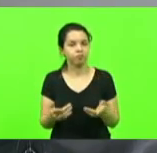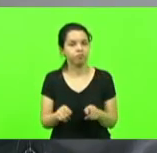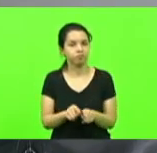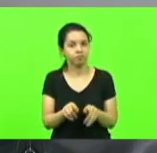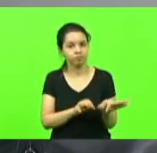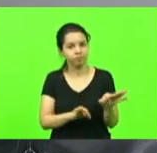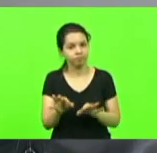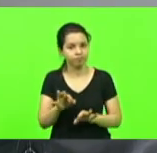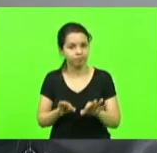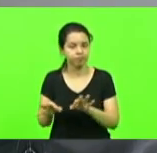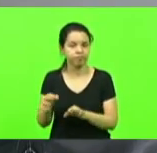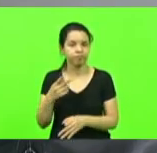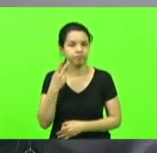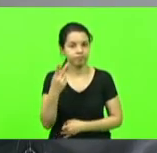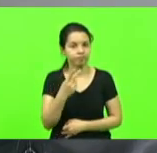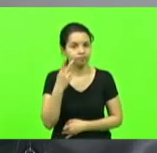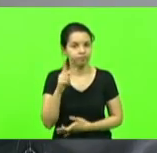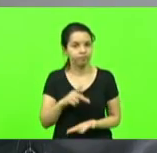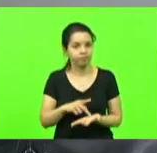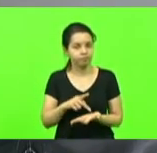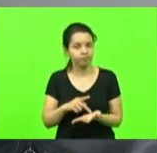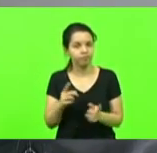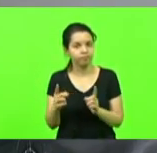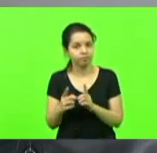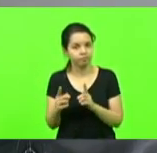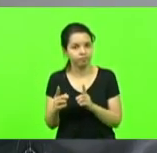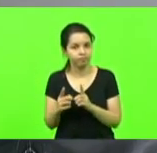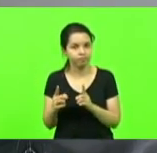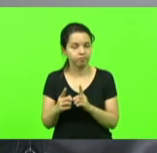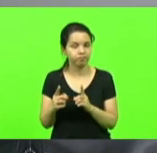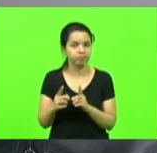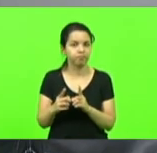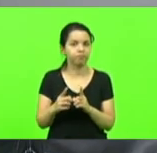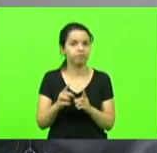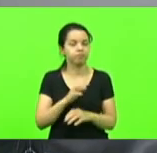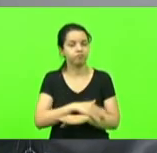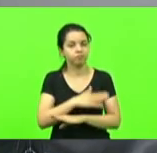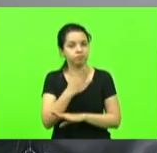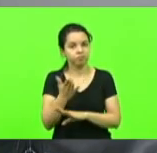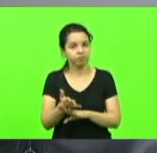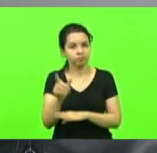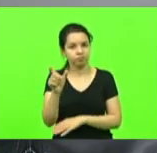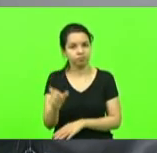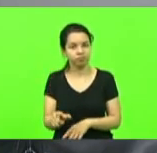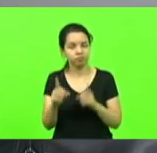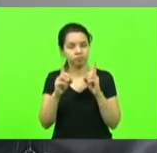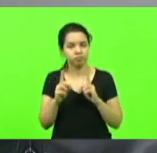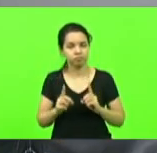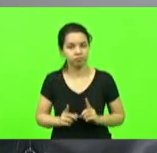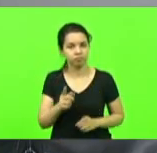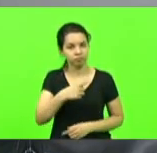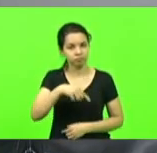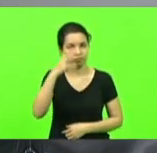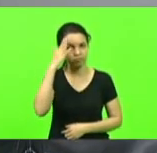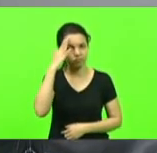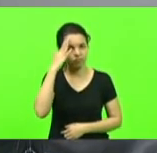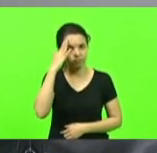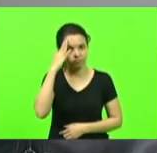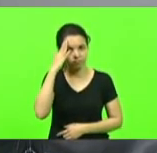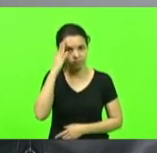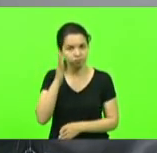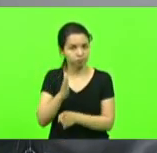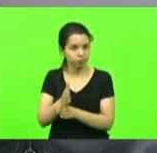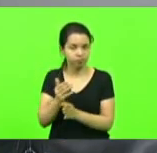realmente, se é de atendimento integral à pessoa com deficiência, e a gente sabe que o diagnóstico está aí cada vez